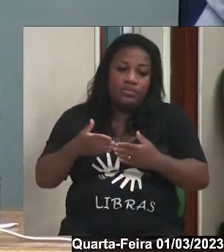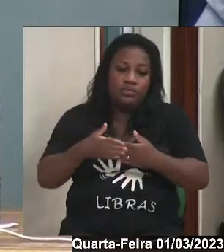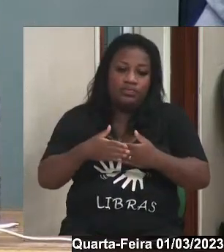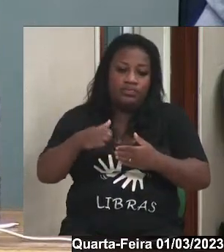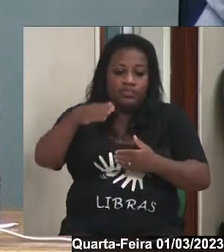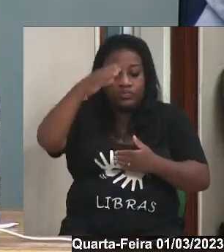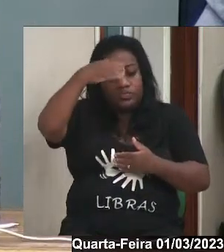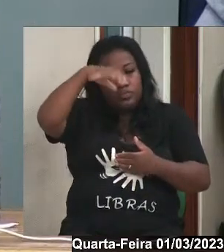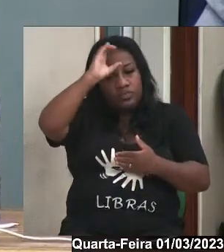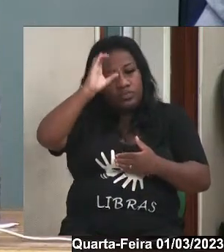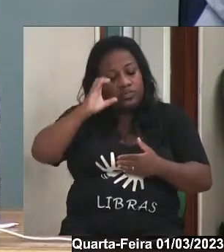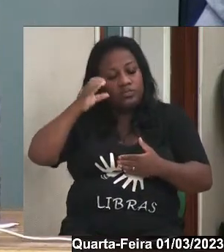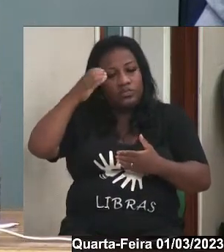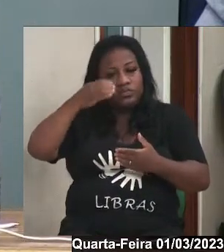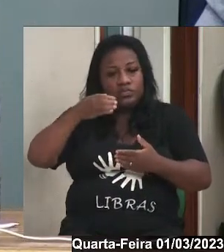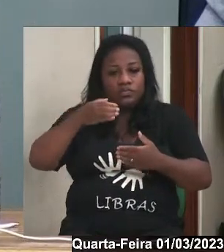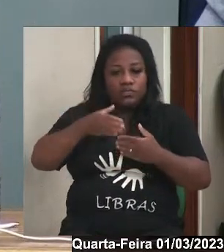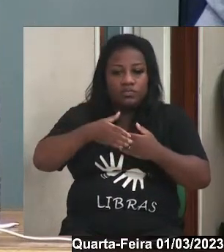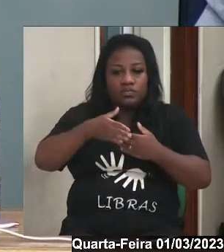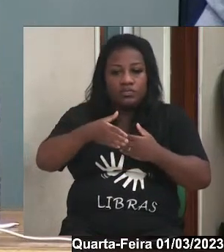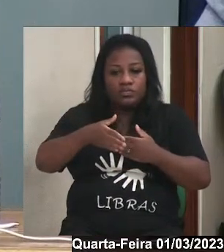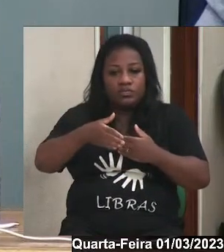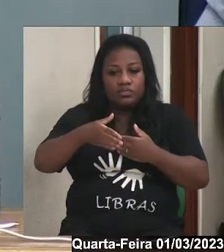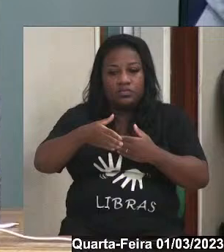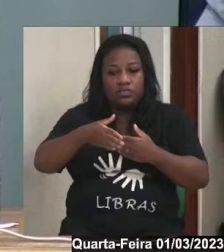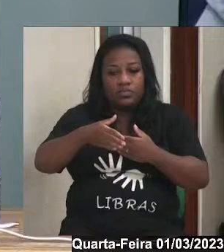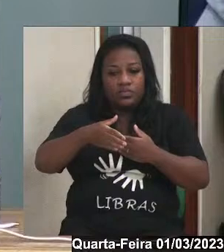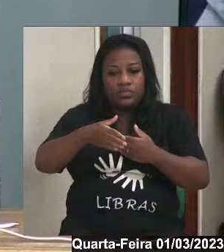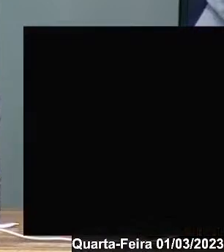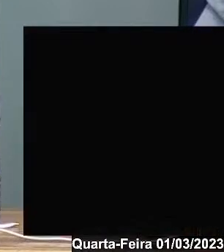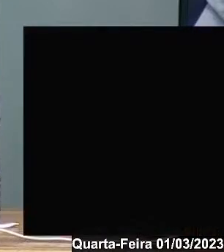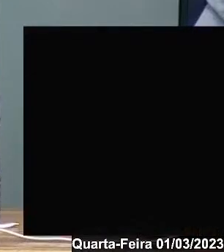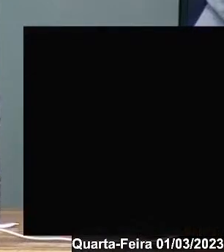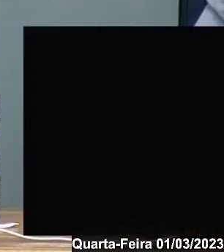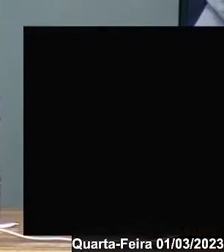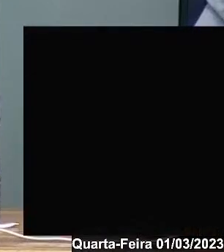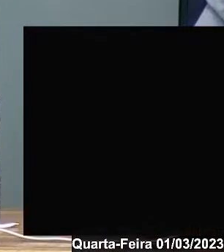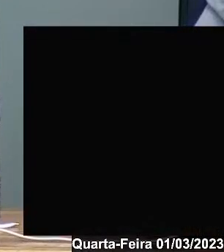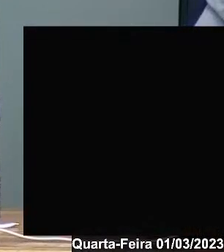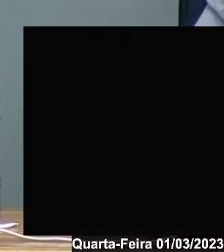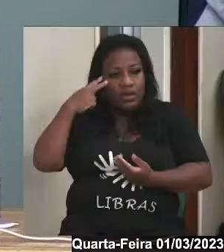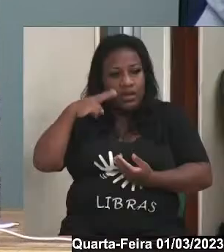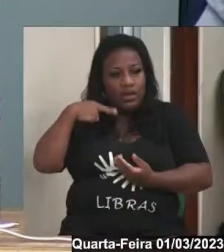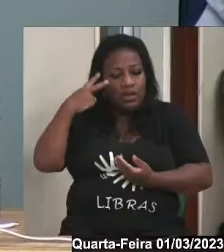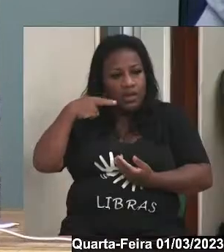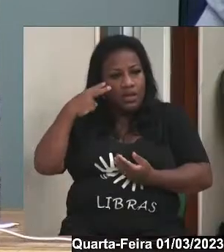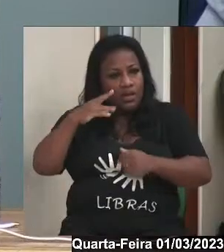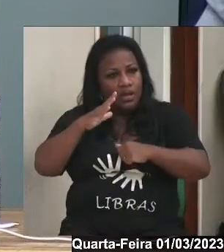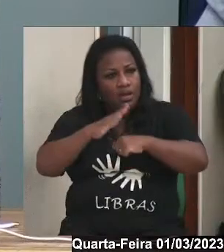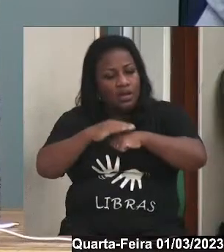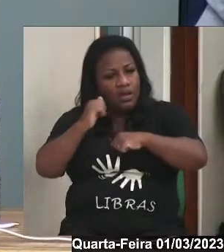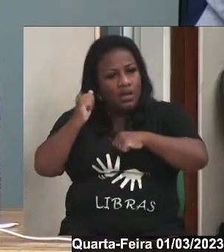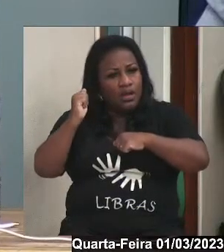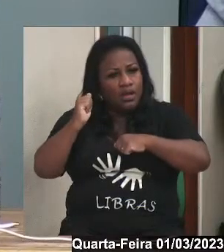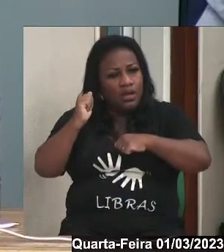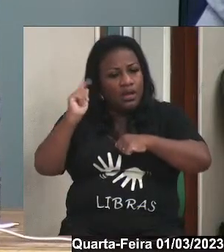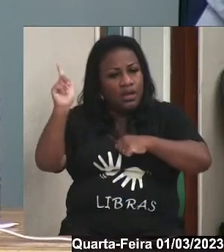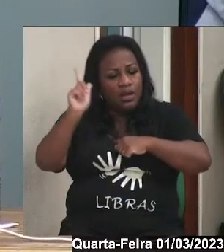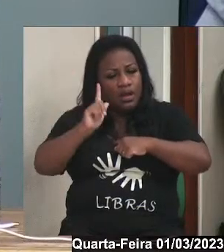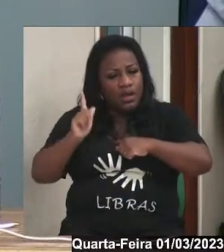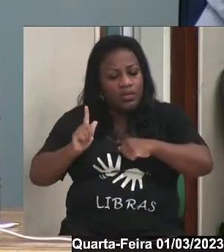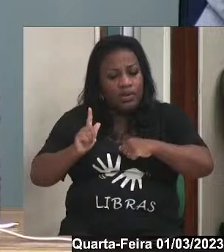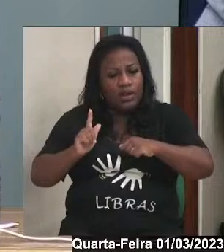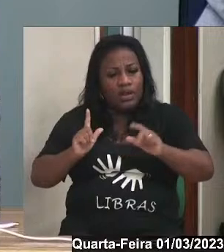O vereador César Figueiredo chamou para entregar a homenagem à senhora Aparecida Prado. O vereador Flávio Pereira Lima chamou para entregar a homenagem ao senhor